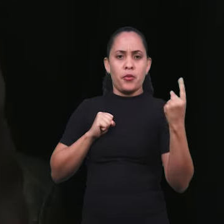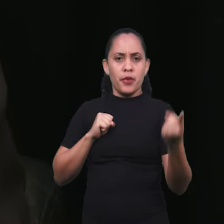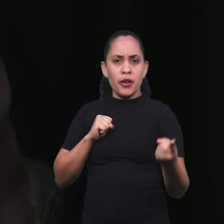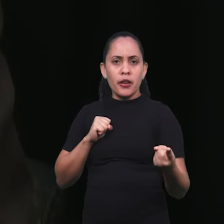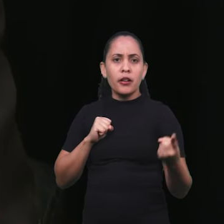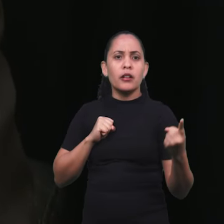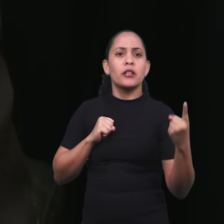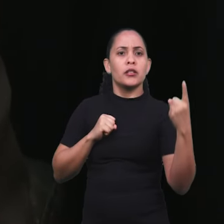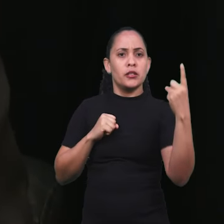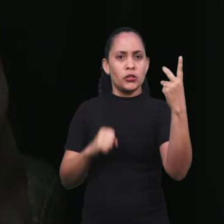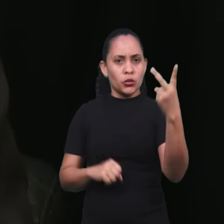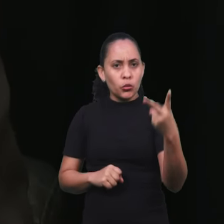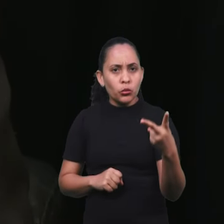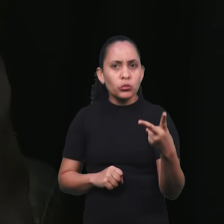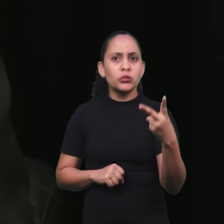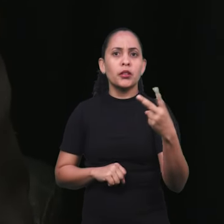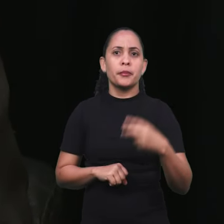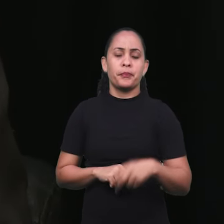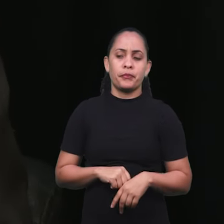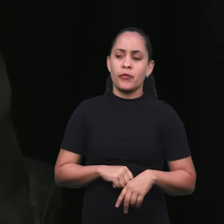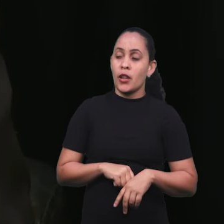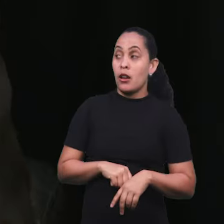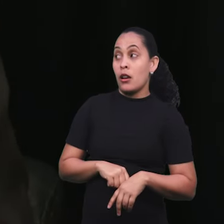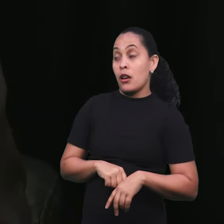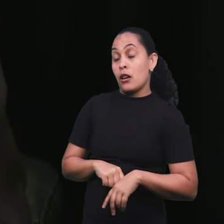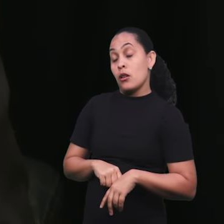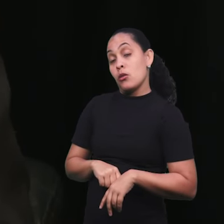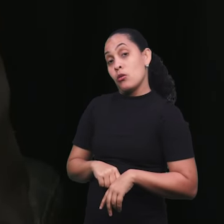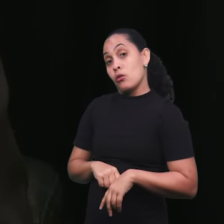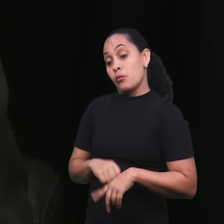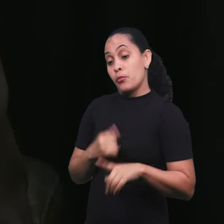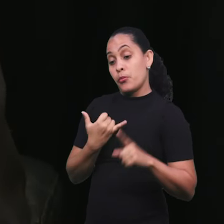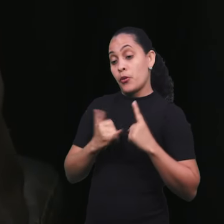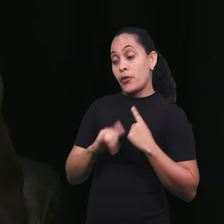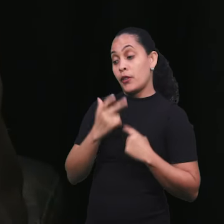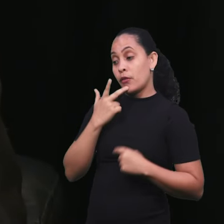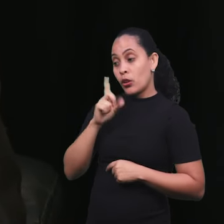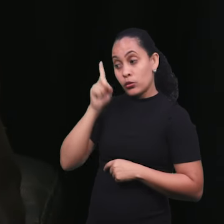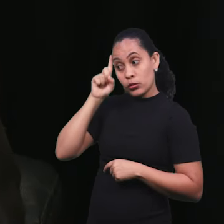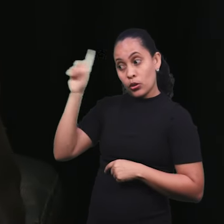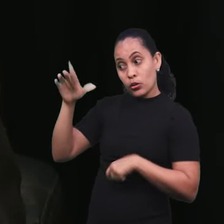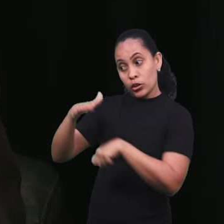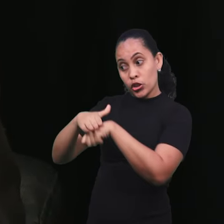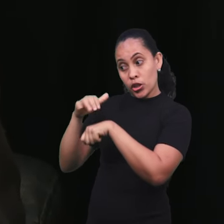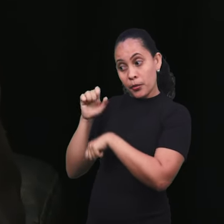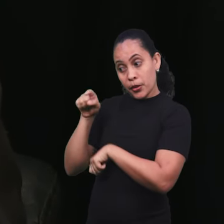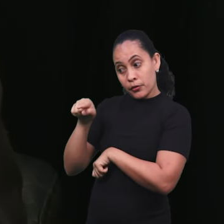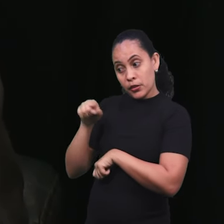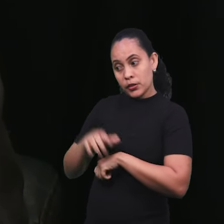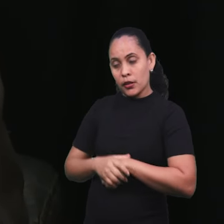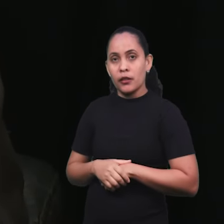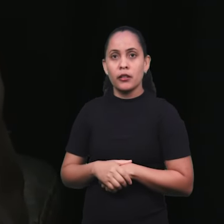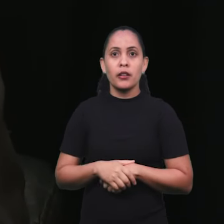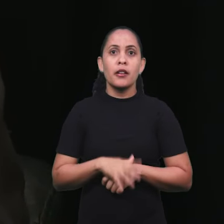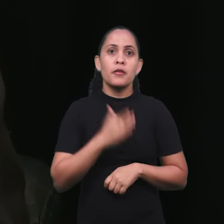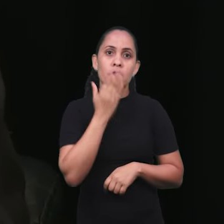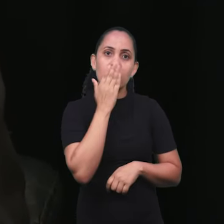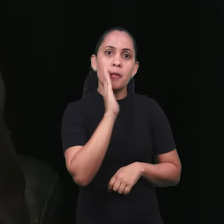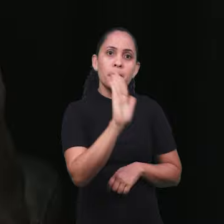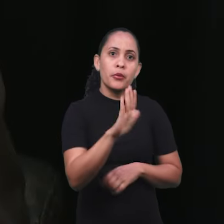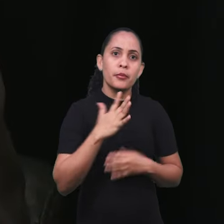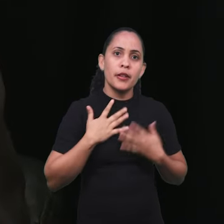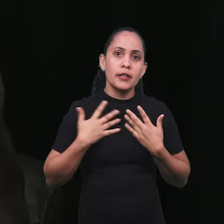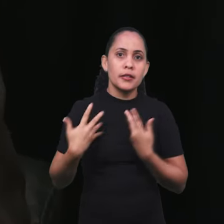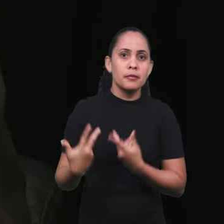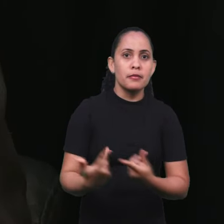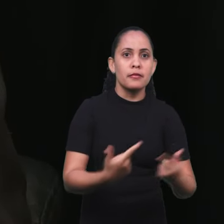vez, a segunda, e Eli diz para ele, ó, presta atenção que deve ser o Senhor que está falando com você. E o Senhor fala e faz uma